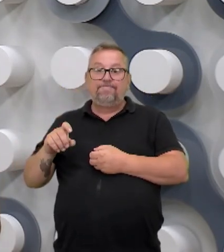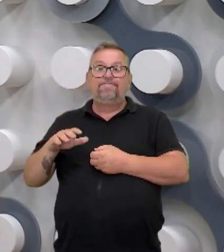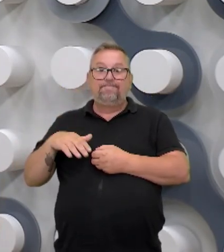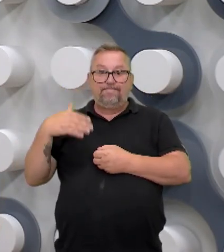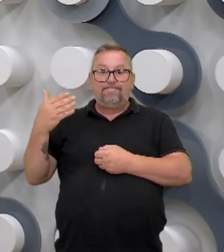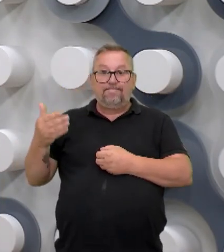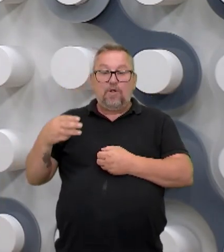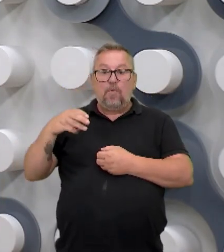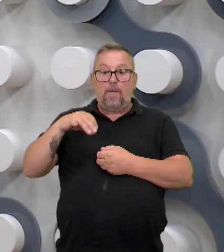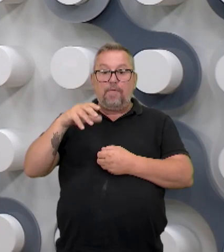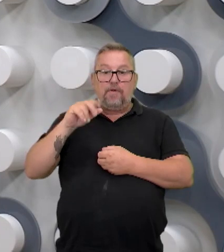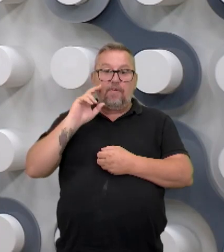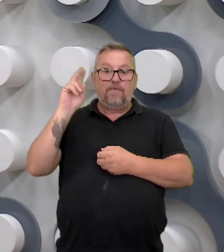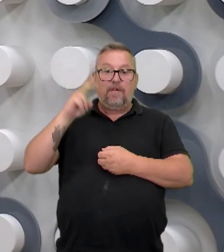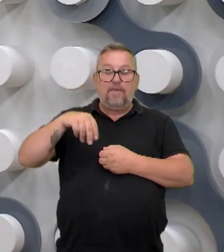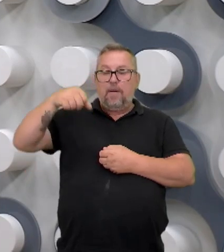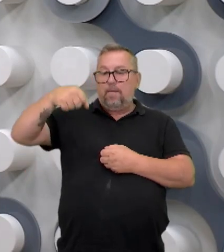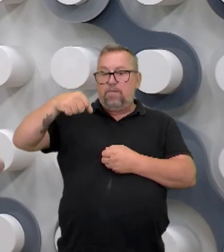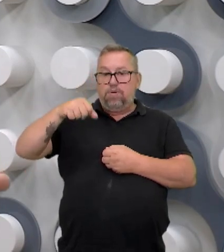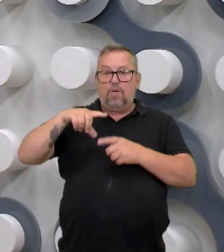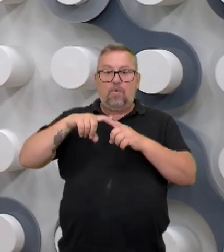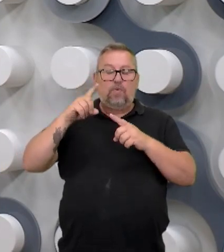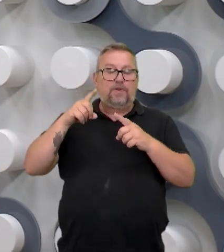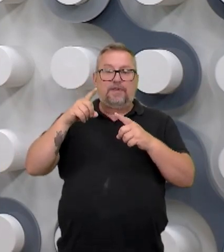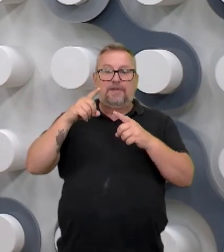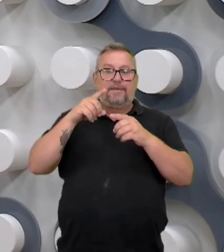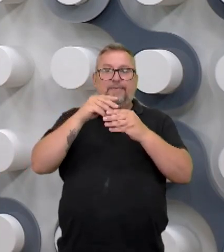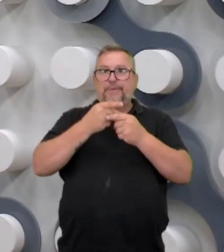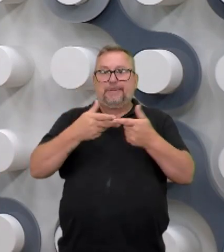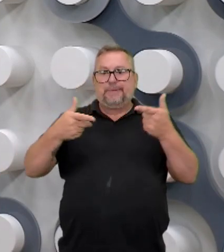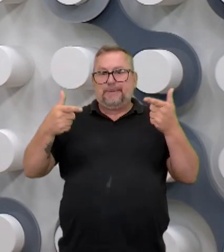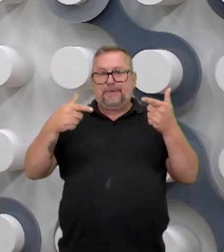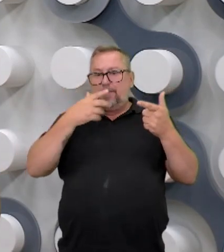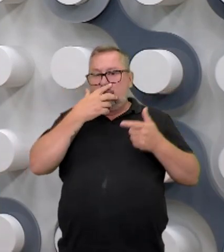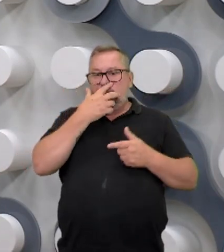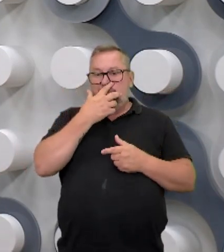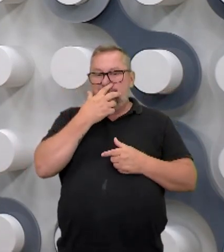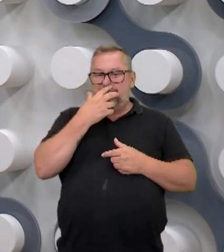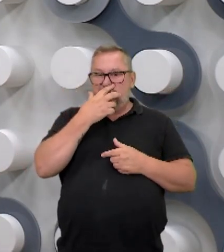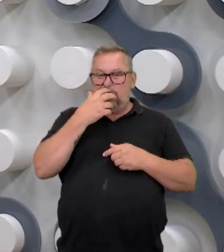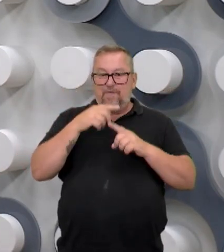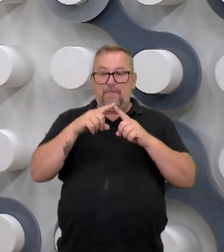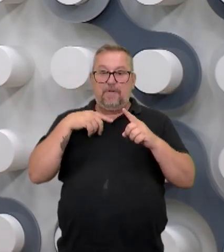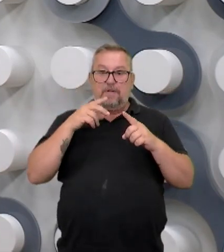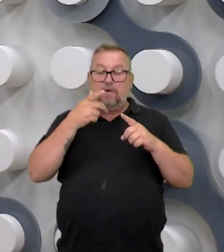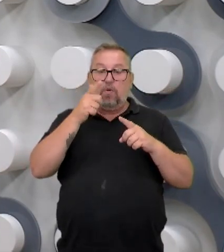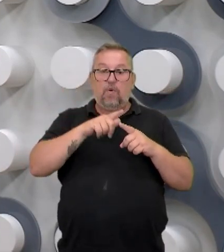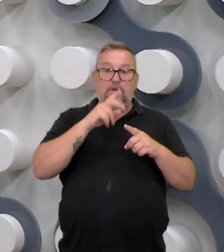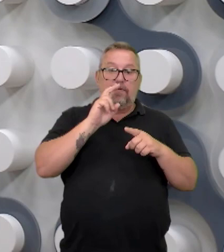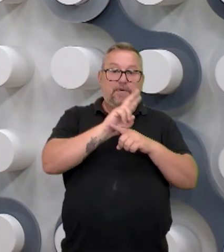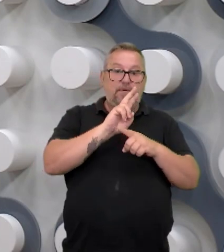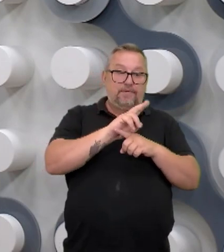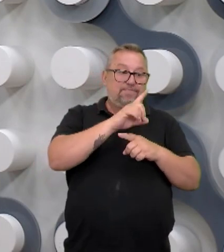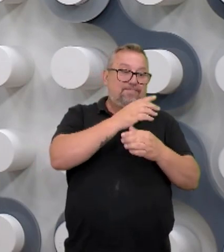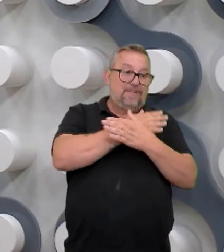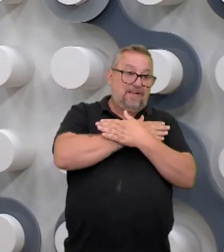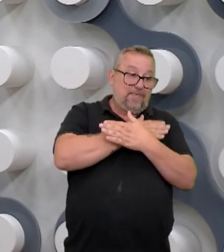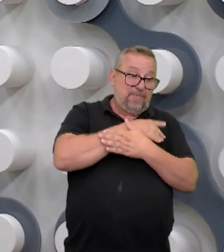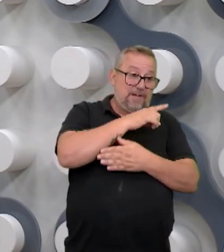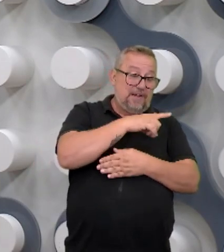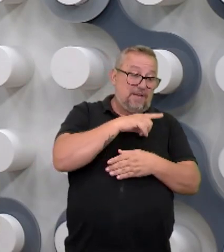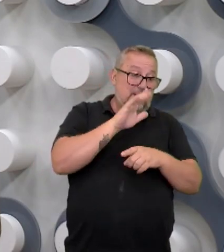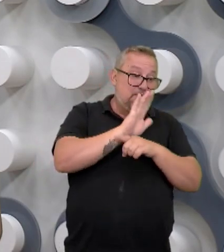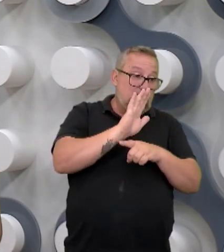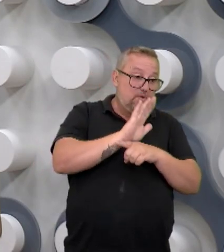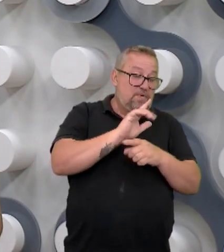tratar do macro, da bolsa, da queda, fertilizante, né? E aí a mídia comunitária vai tratar olha, tem alguém desempregado aqui do lado, precisamos